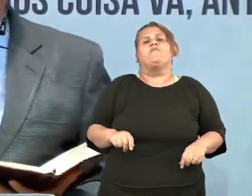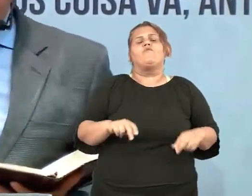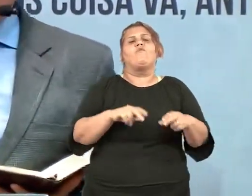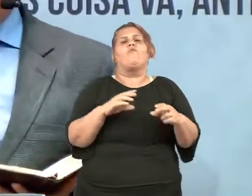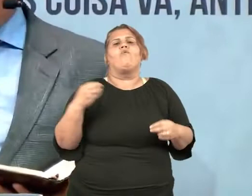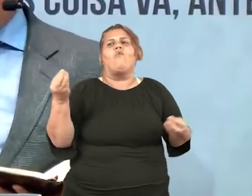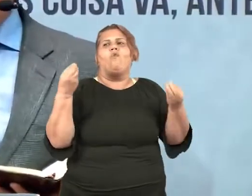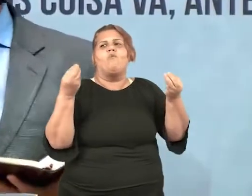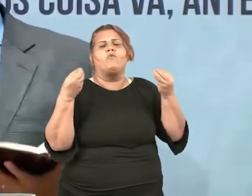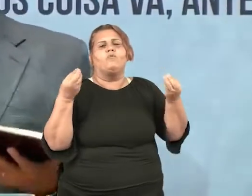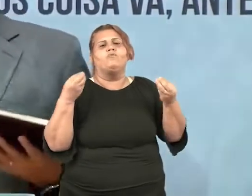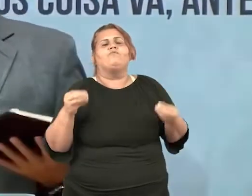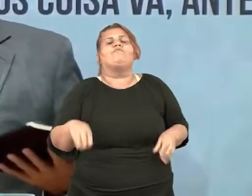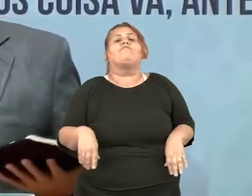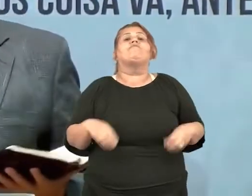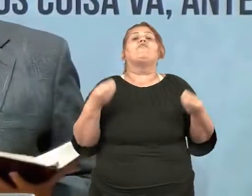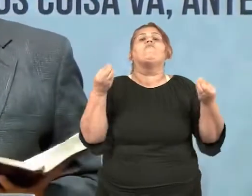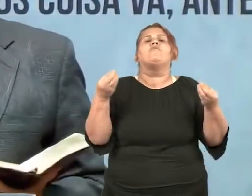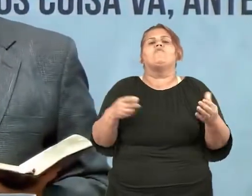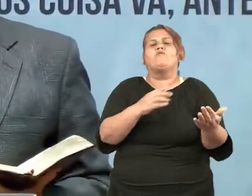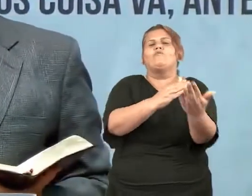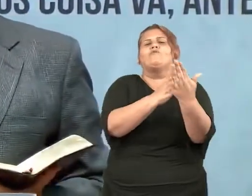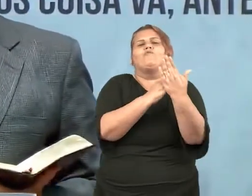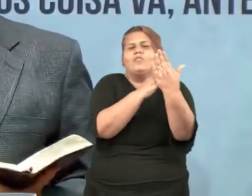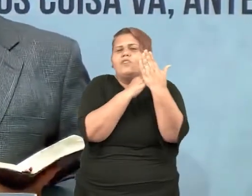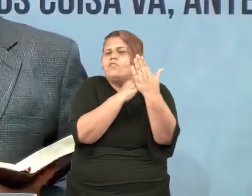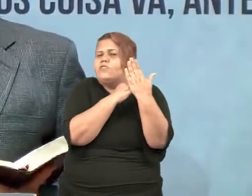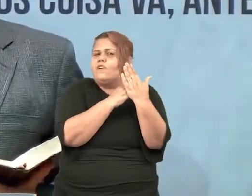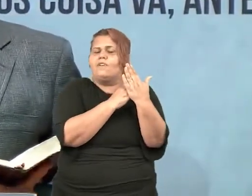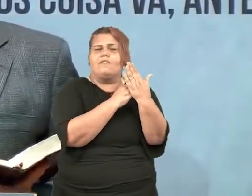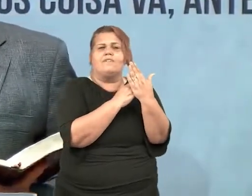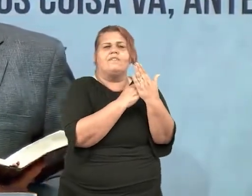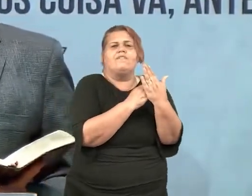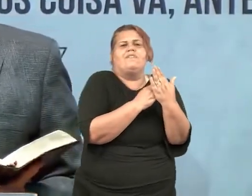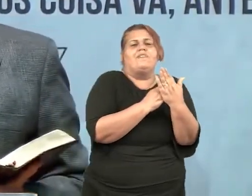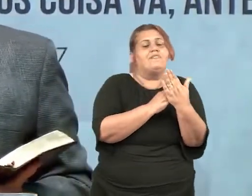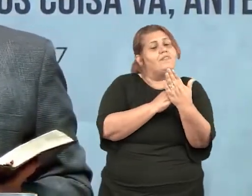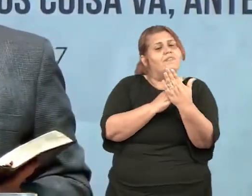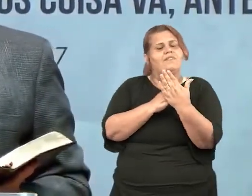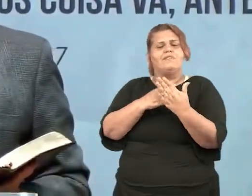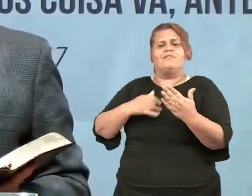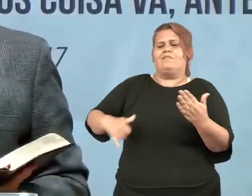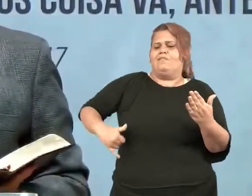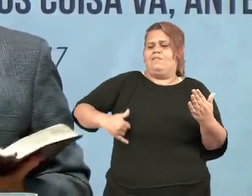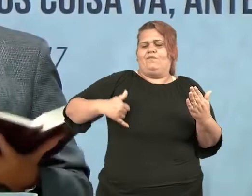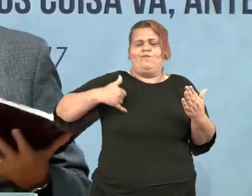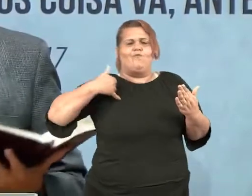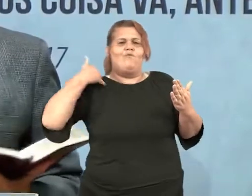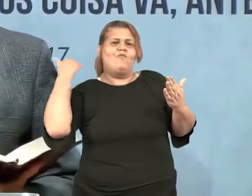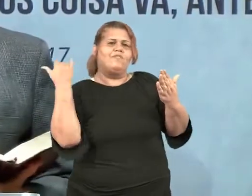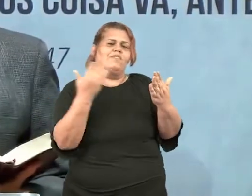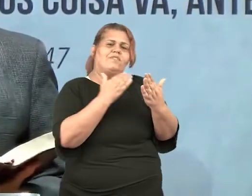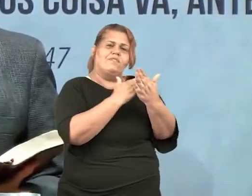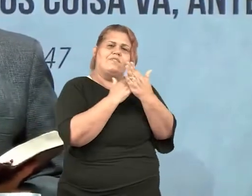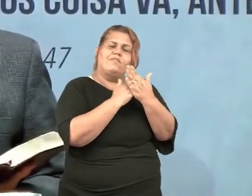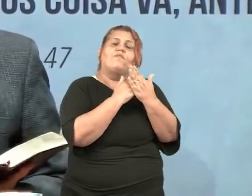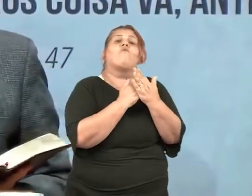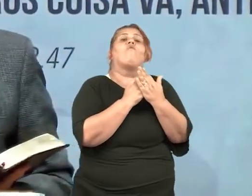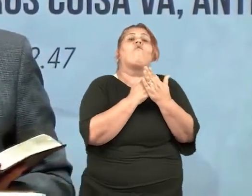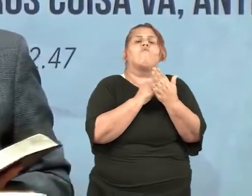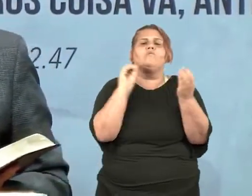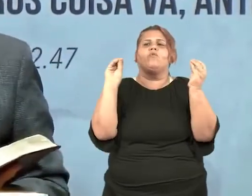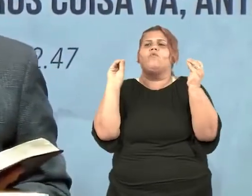como nós podemos nos proteger dessas vãs pretensões, dessas arrogantes